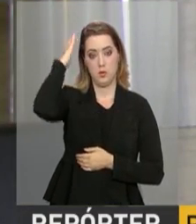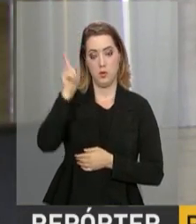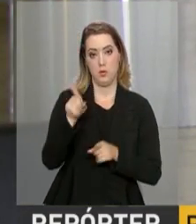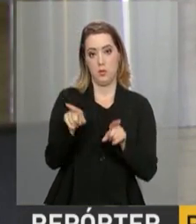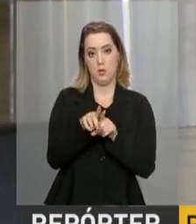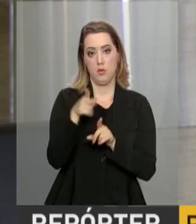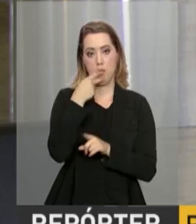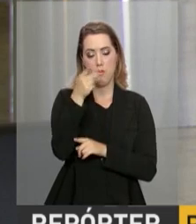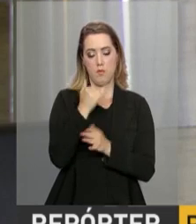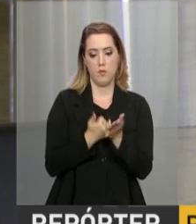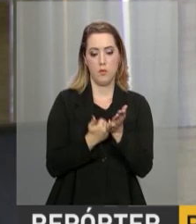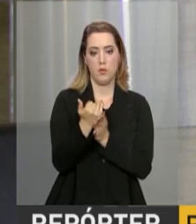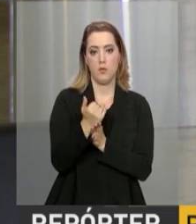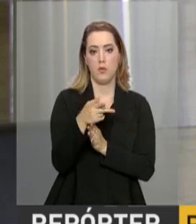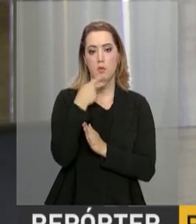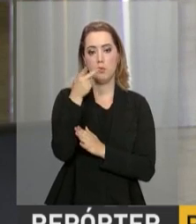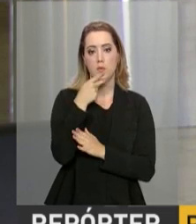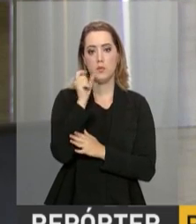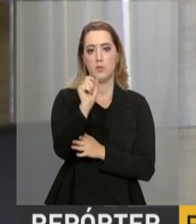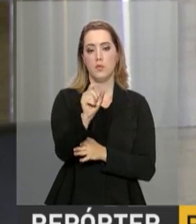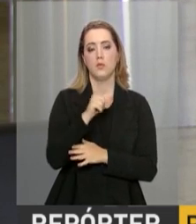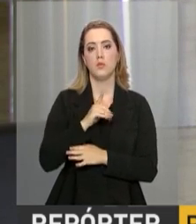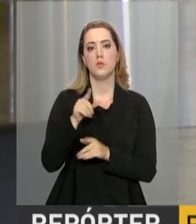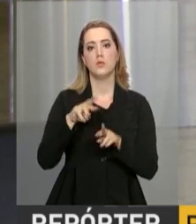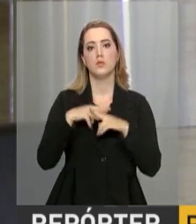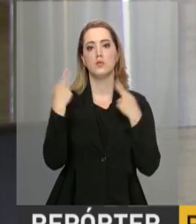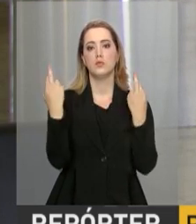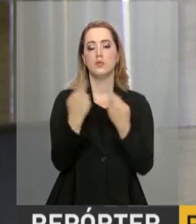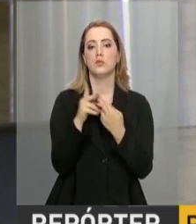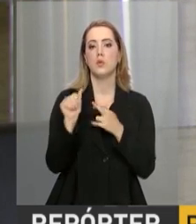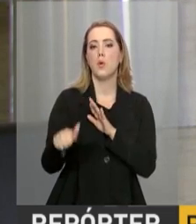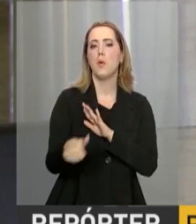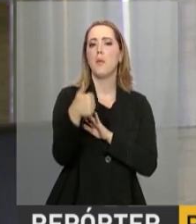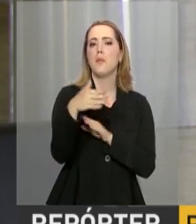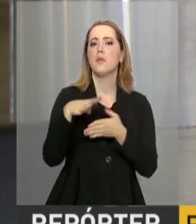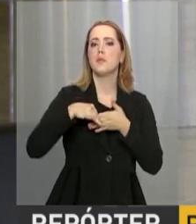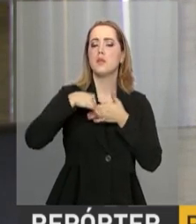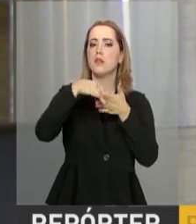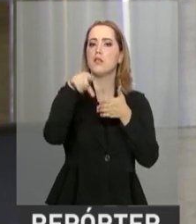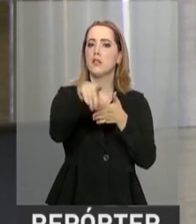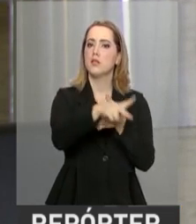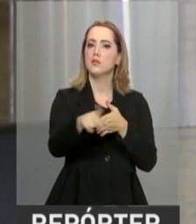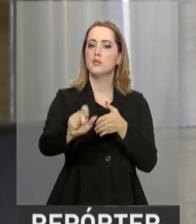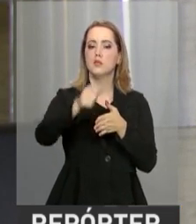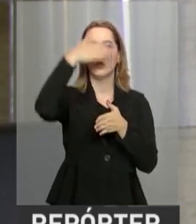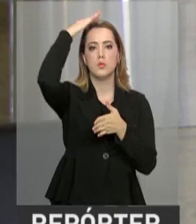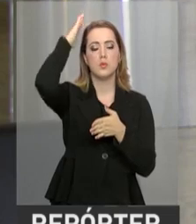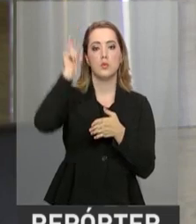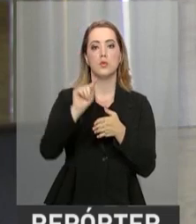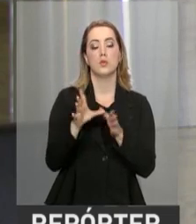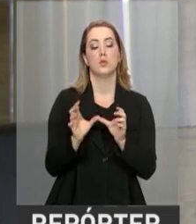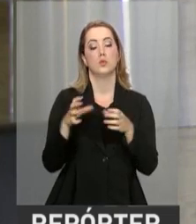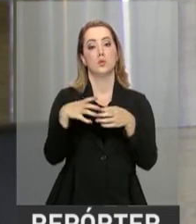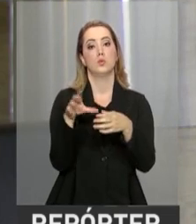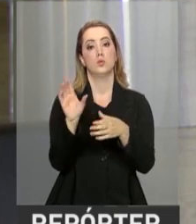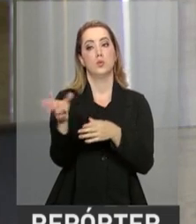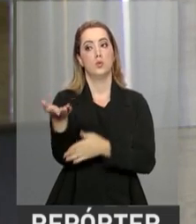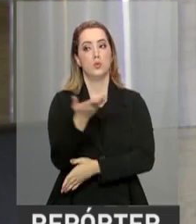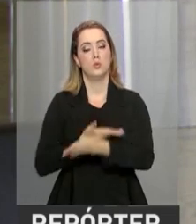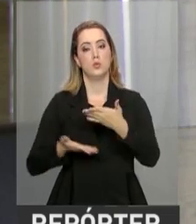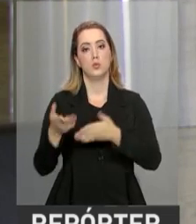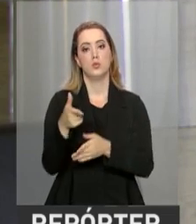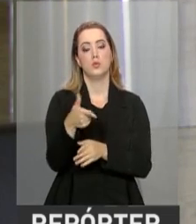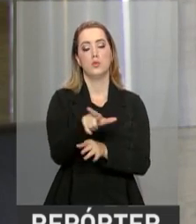fez a fala Inicial aqui nessa reunião a primeira coordenada por ele da Câmara de comércio exterior e